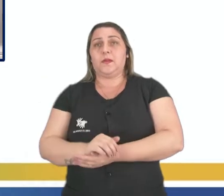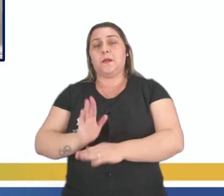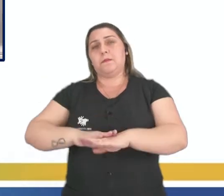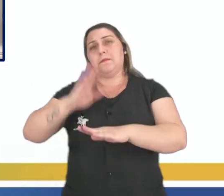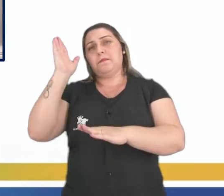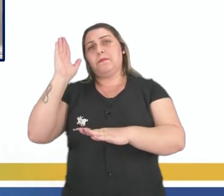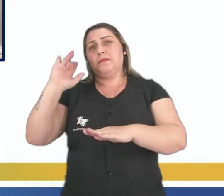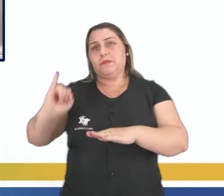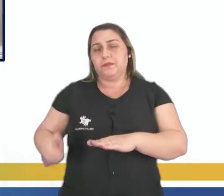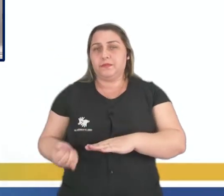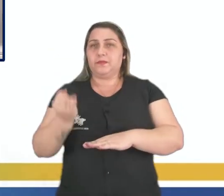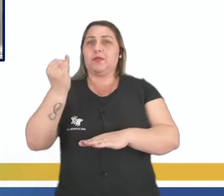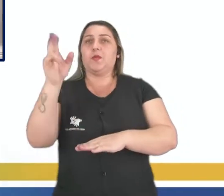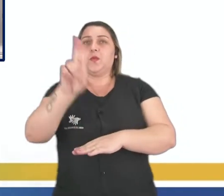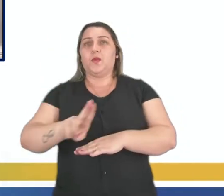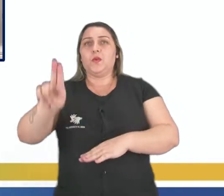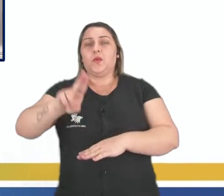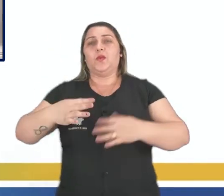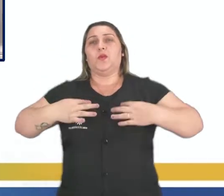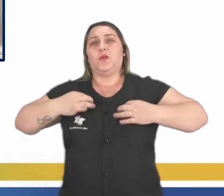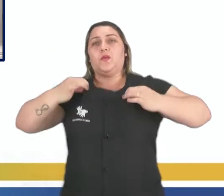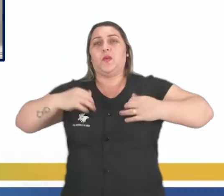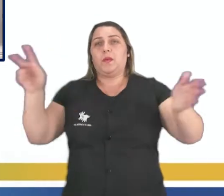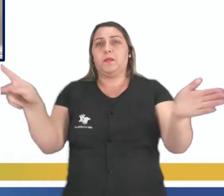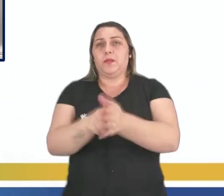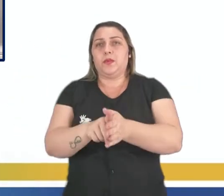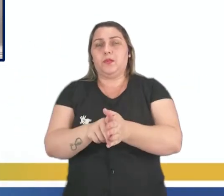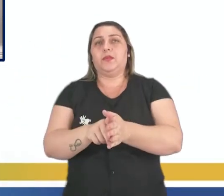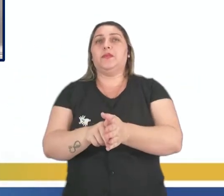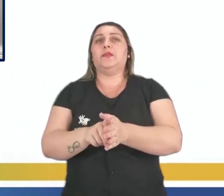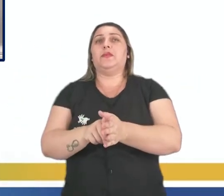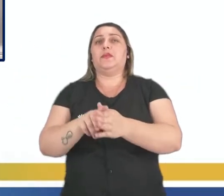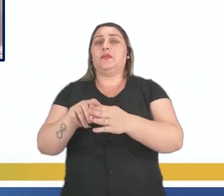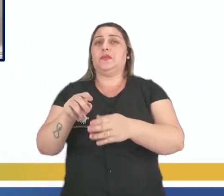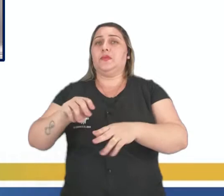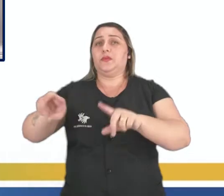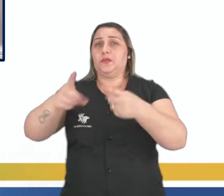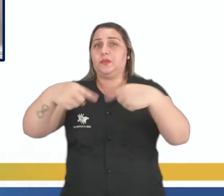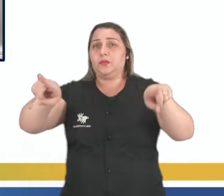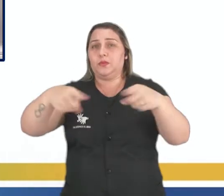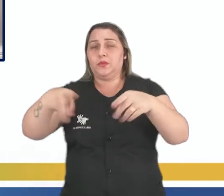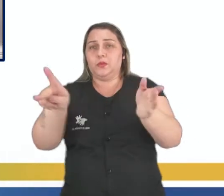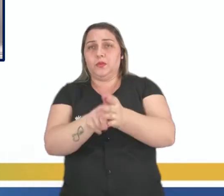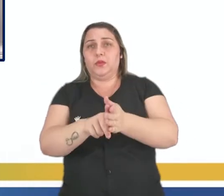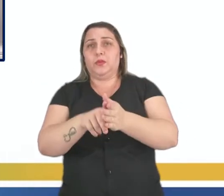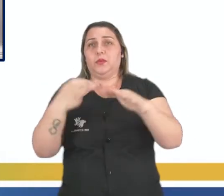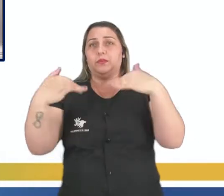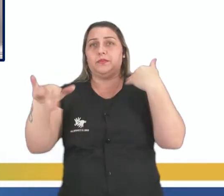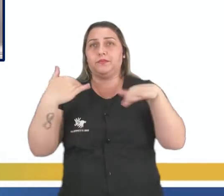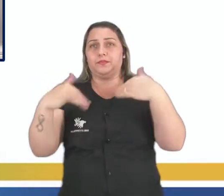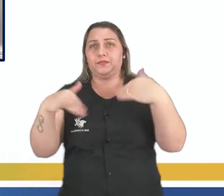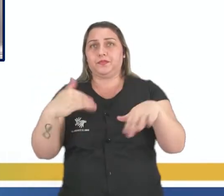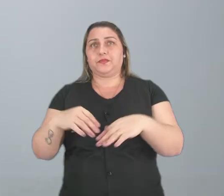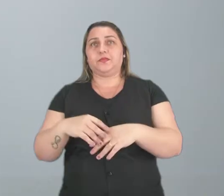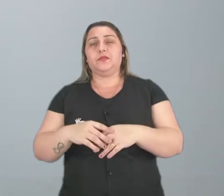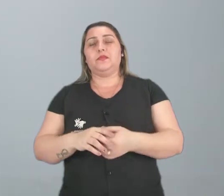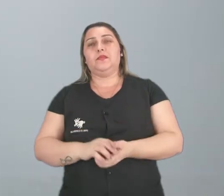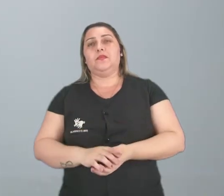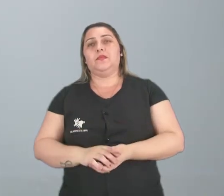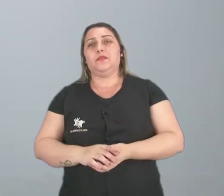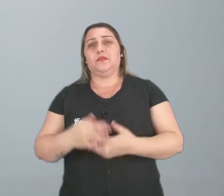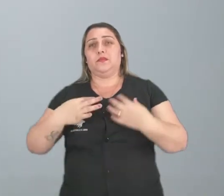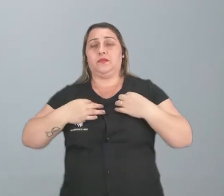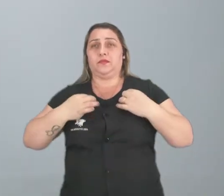mais aproveitado com o uso de uma roupa adequada, acompanhado de música própria para o exercício. Então, quando ele diz de